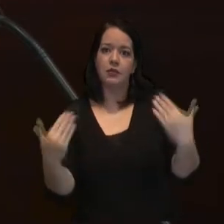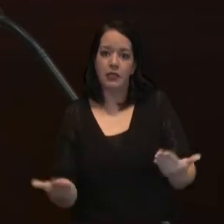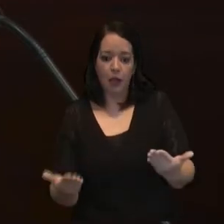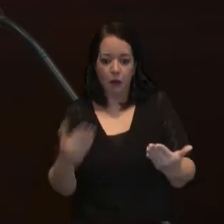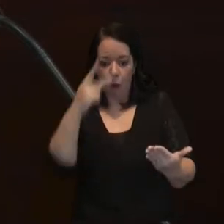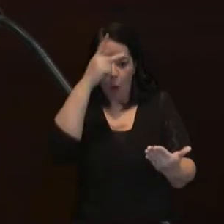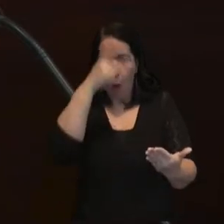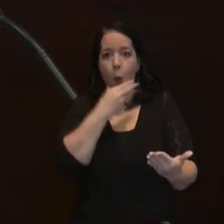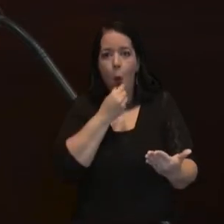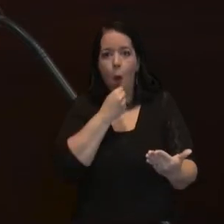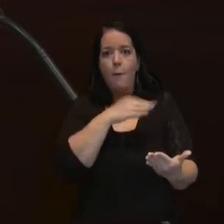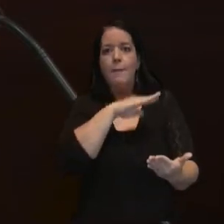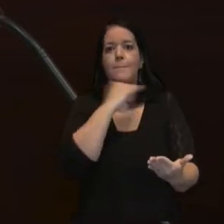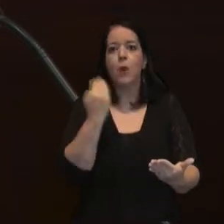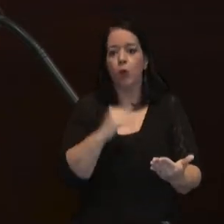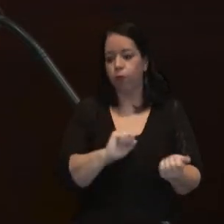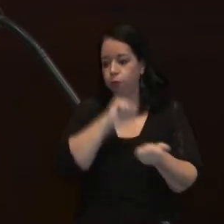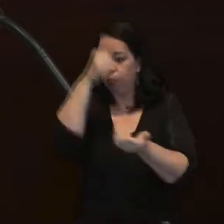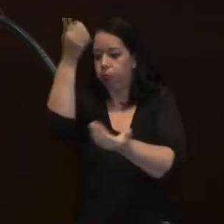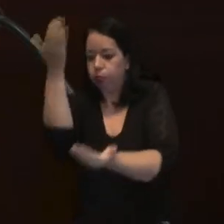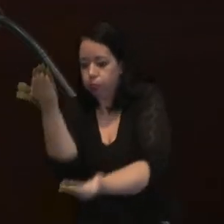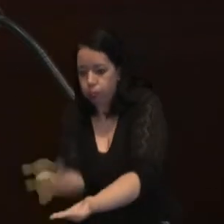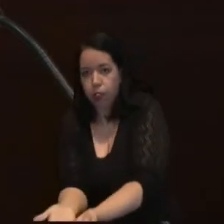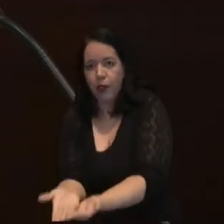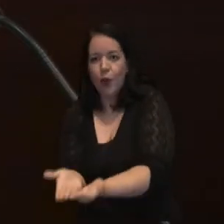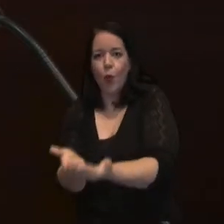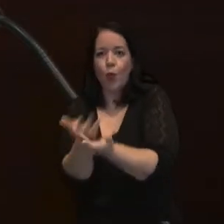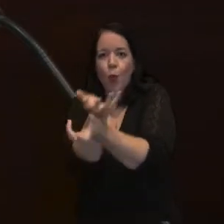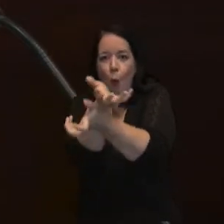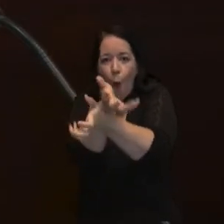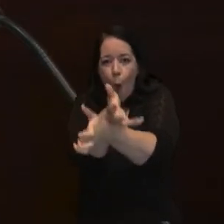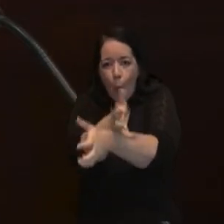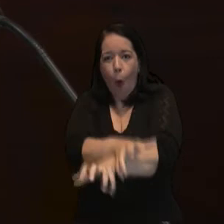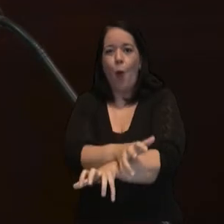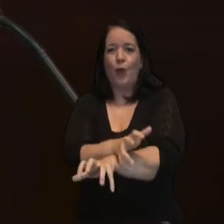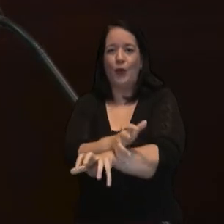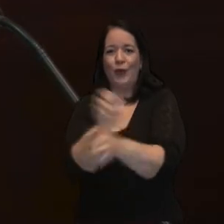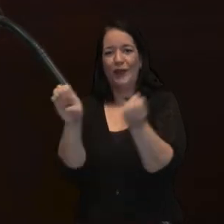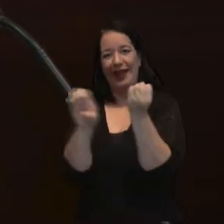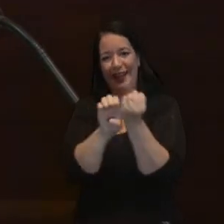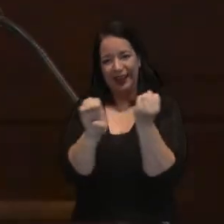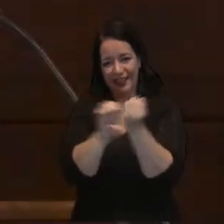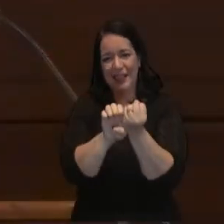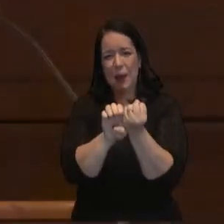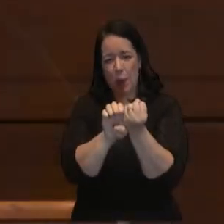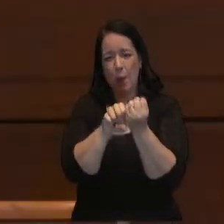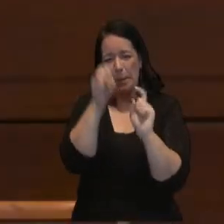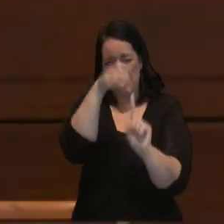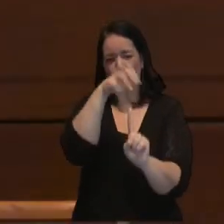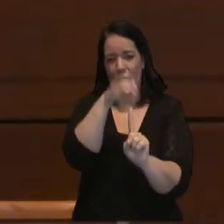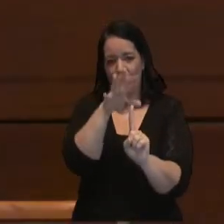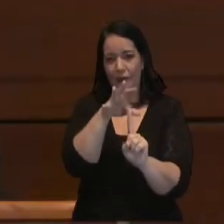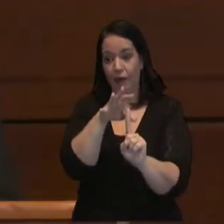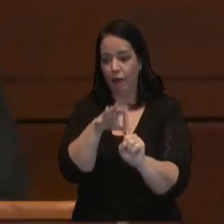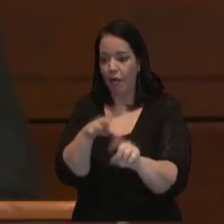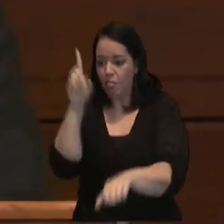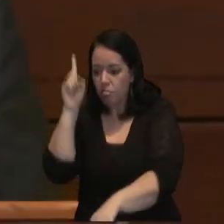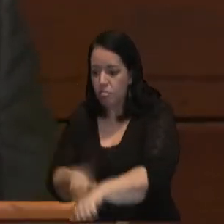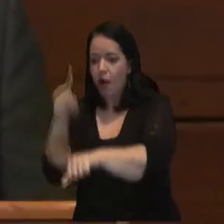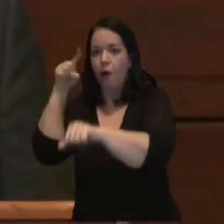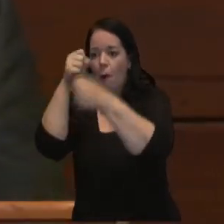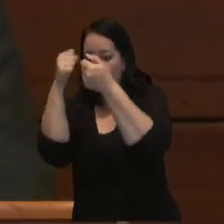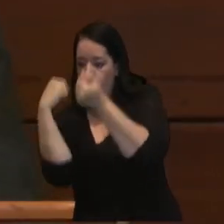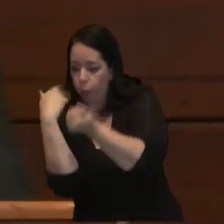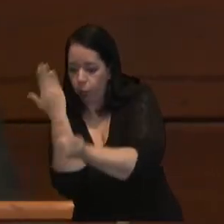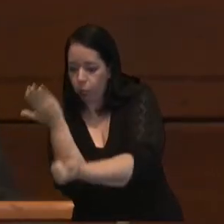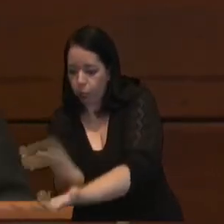que o corpo daquele homem tocou nos ossos de Eliseu, do profeta, aquele homem ressuscitou. Que